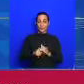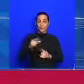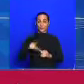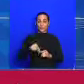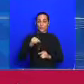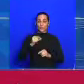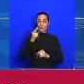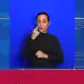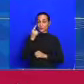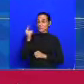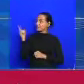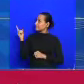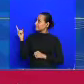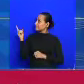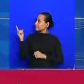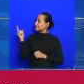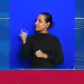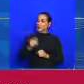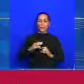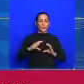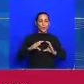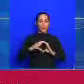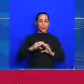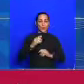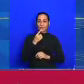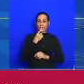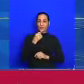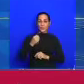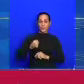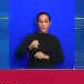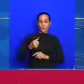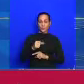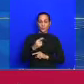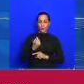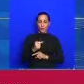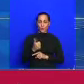Primeiro sorteio na tela, chegando para você, 11, bola vermelha.